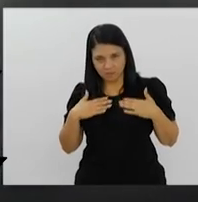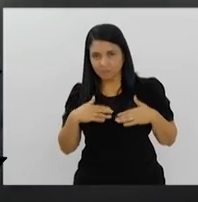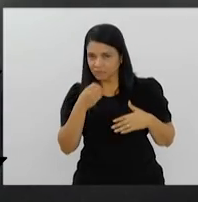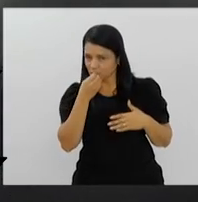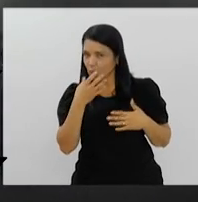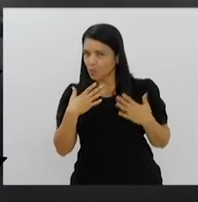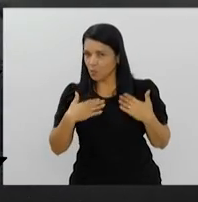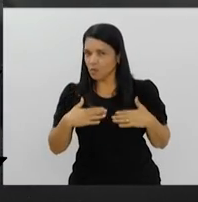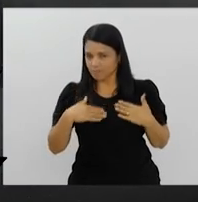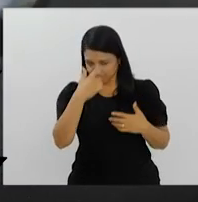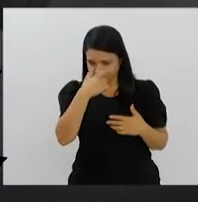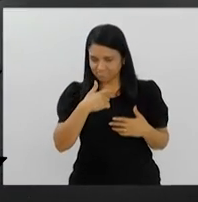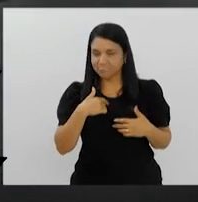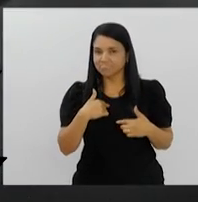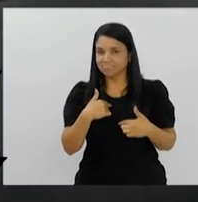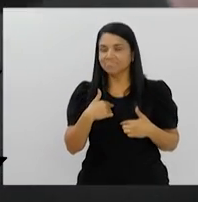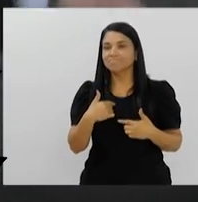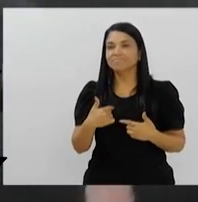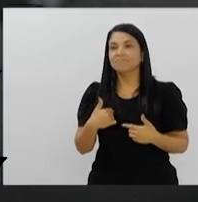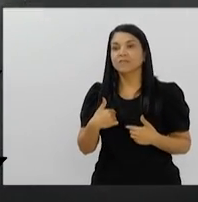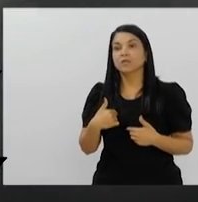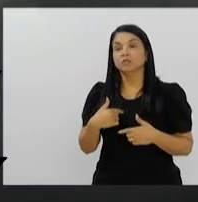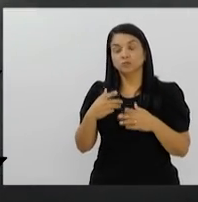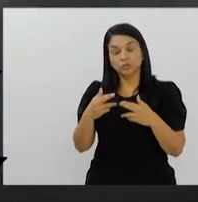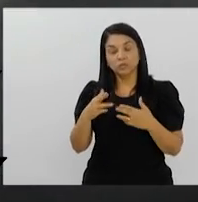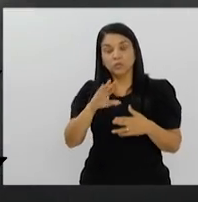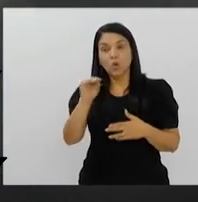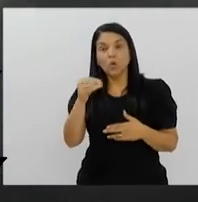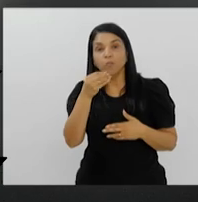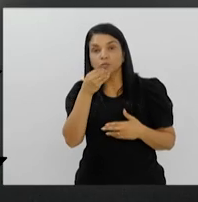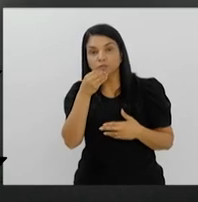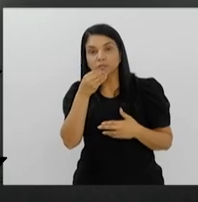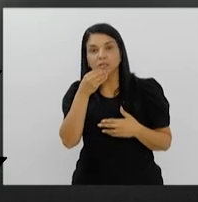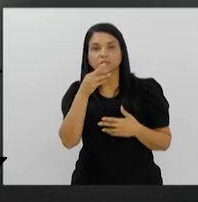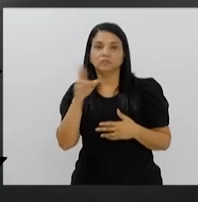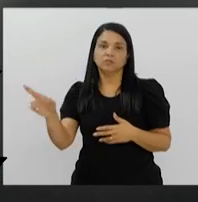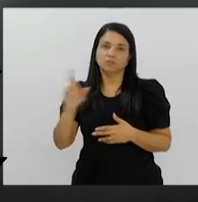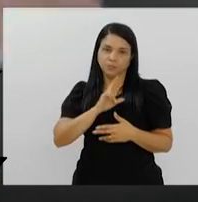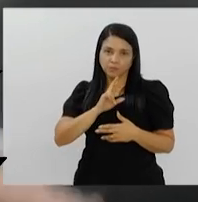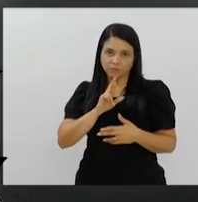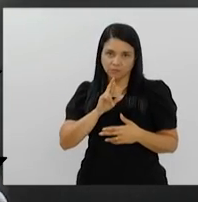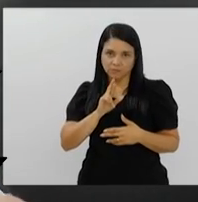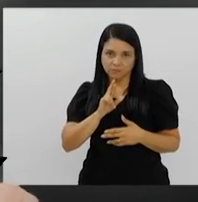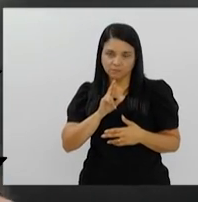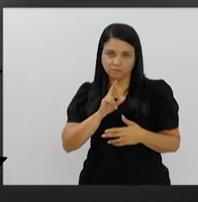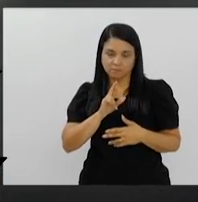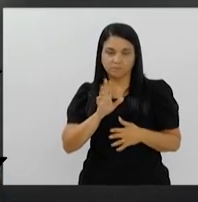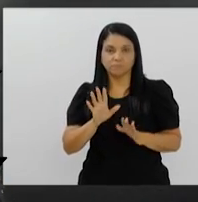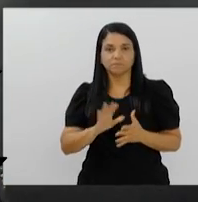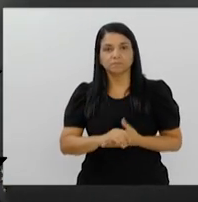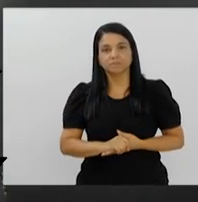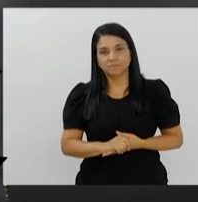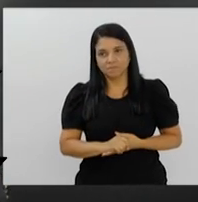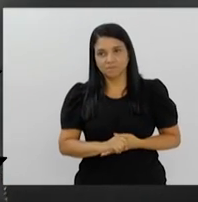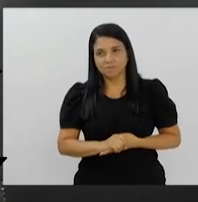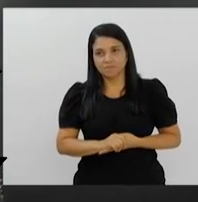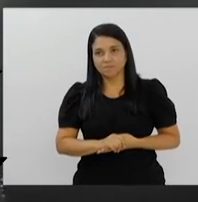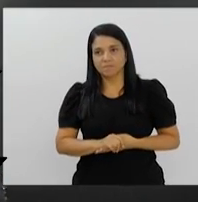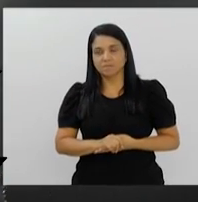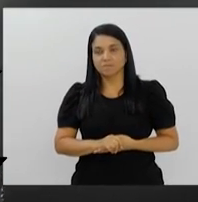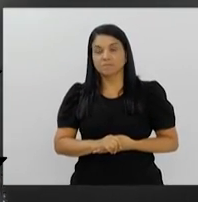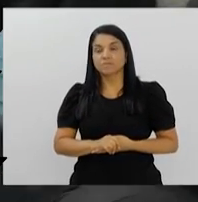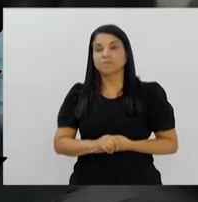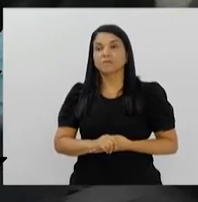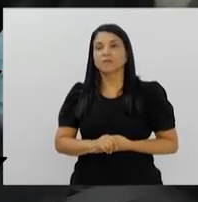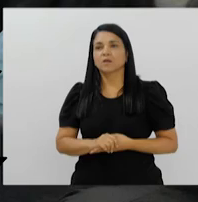vamos fazer quero dar chance para responder porque tem que dar solução para isso Ponto a Unimed